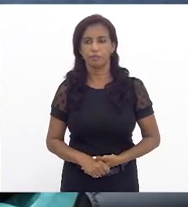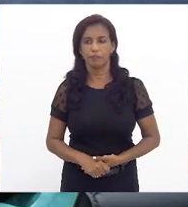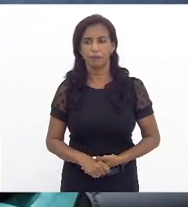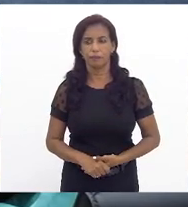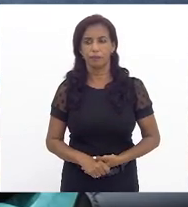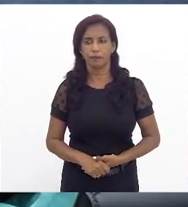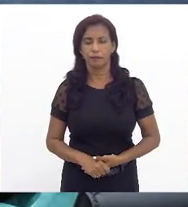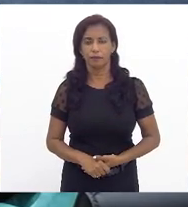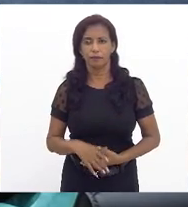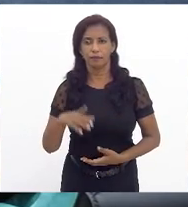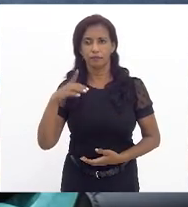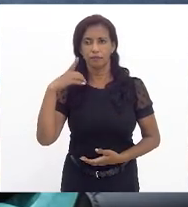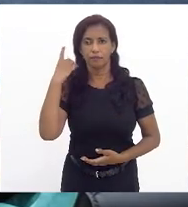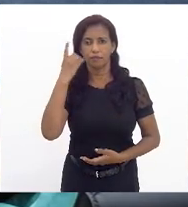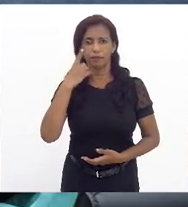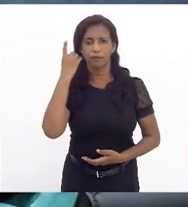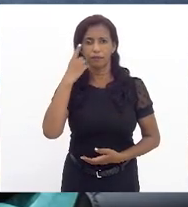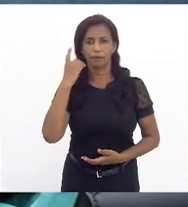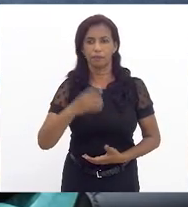Parecer, por favor, deputada.